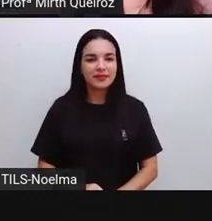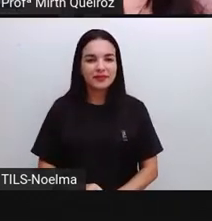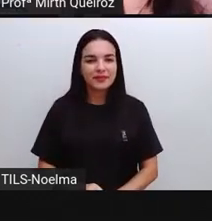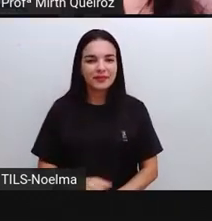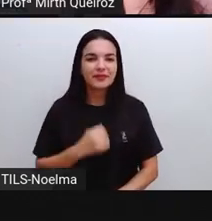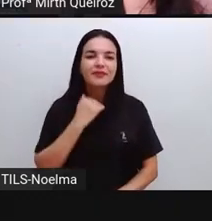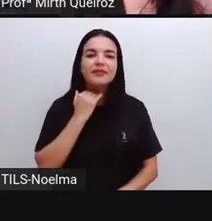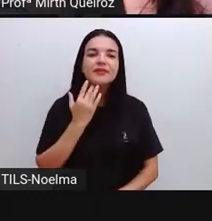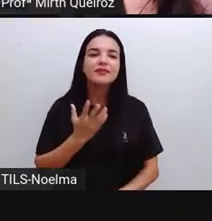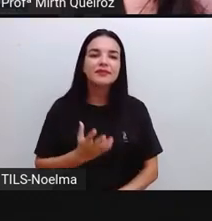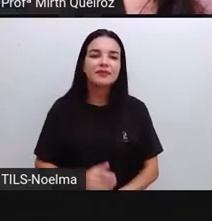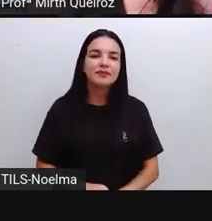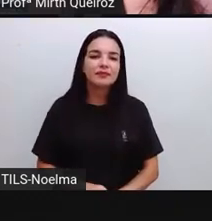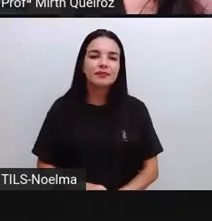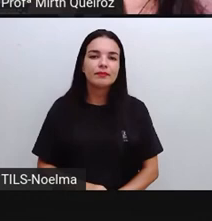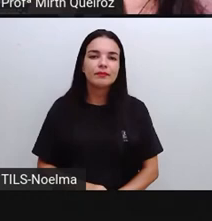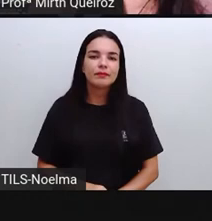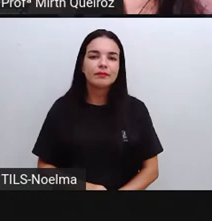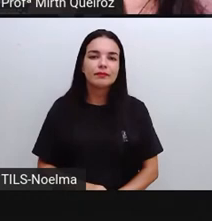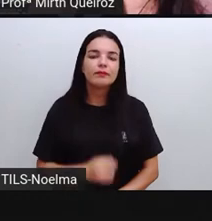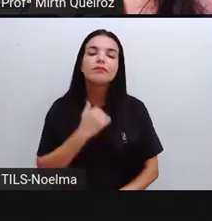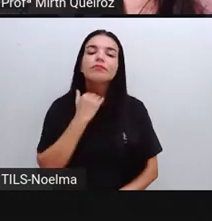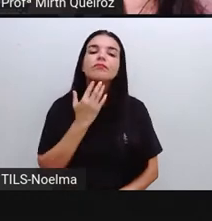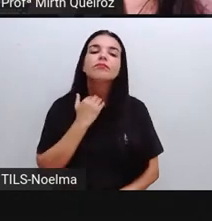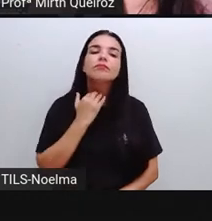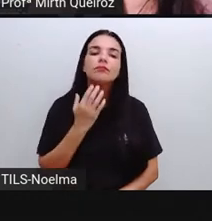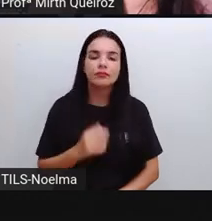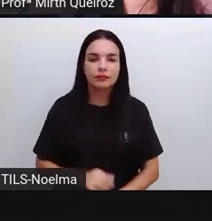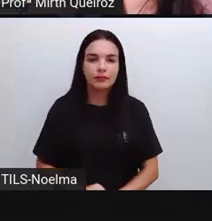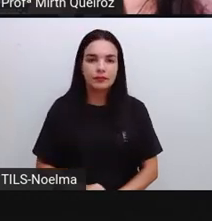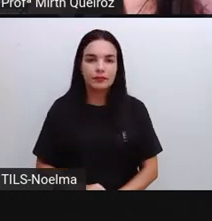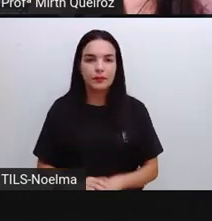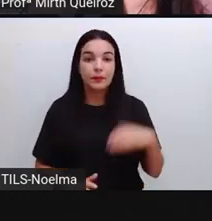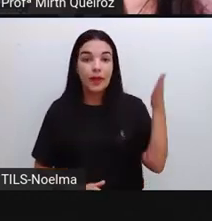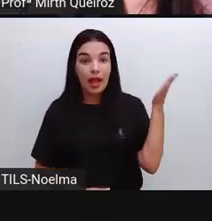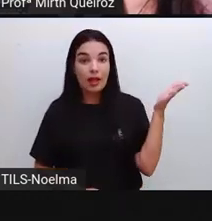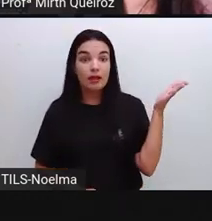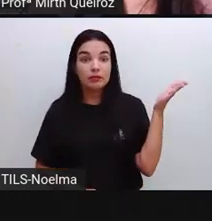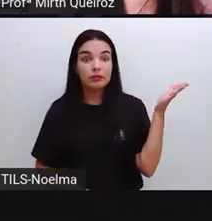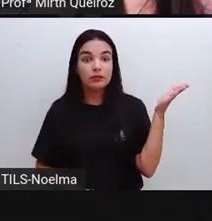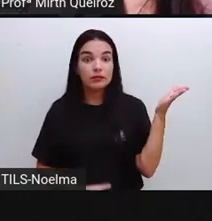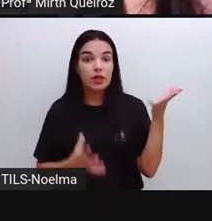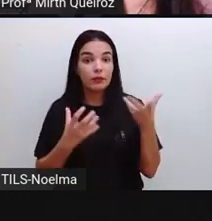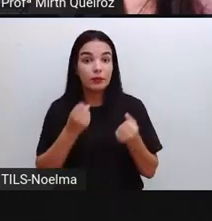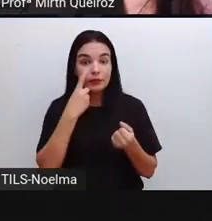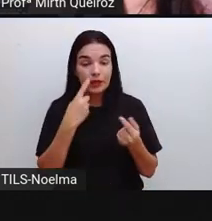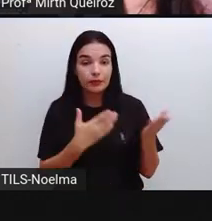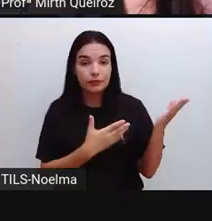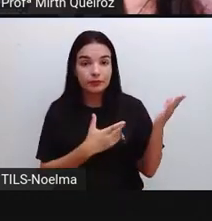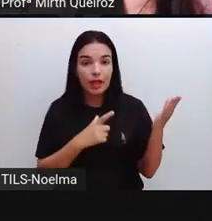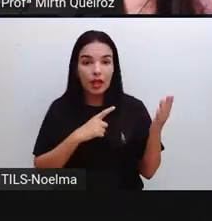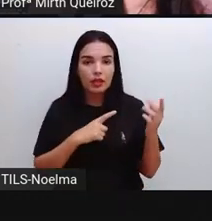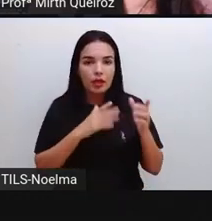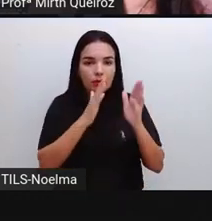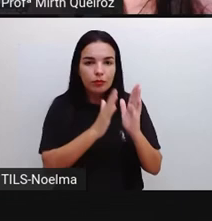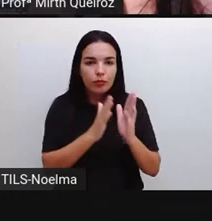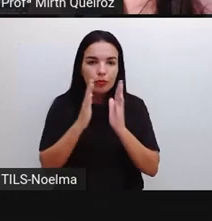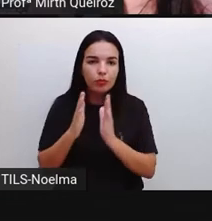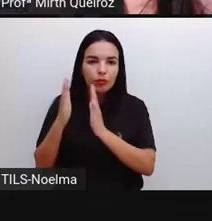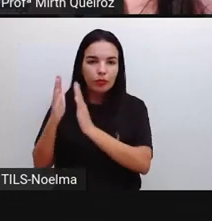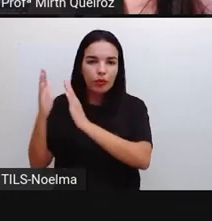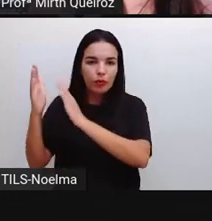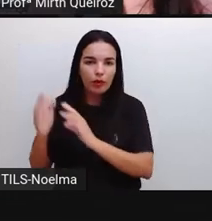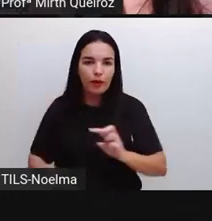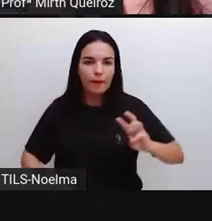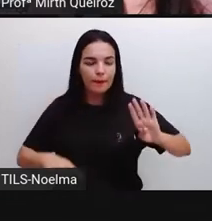244 este numeral e olha esse aqui nós temos aí as peças né que foram